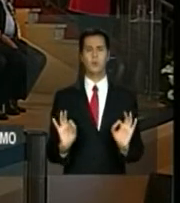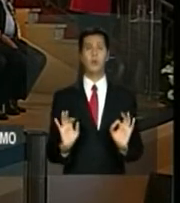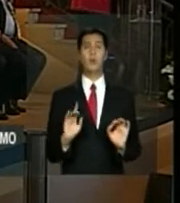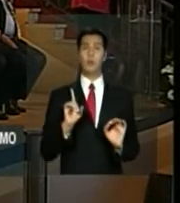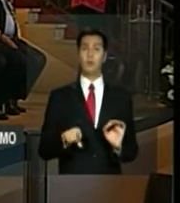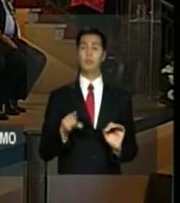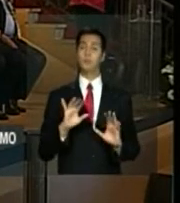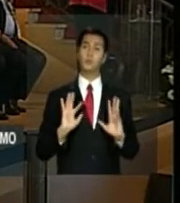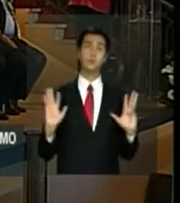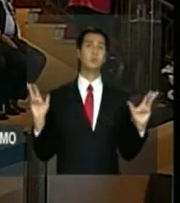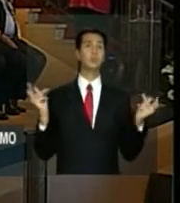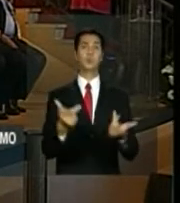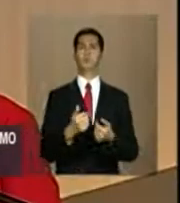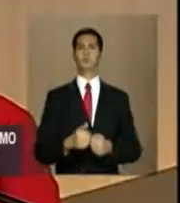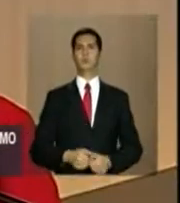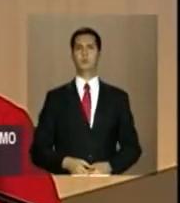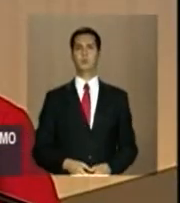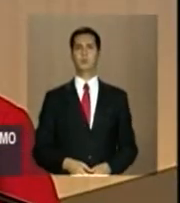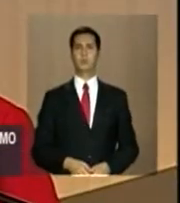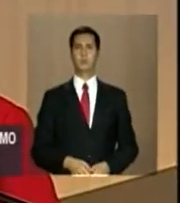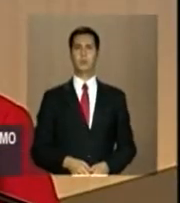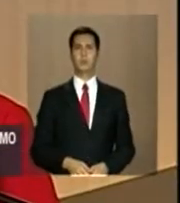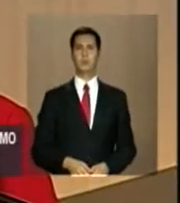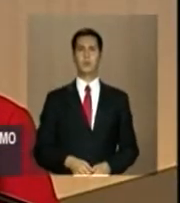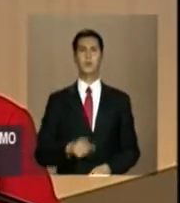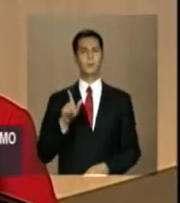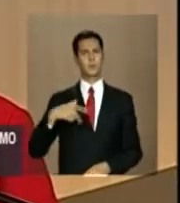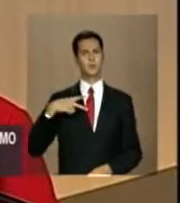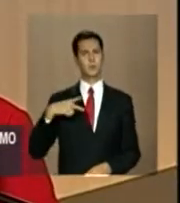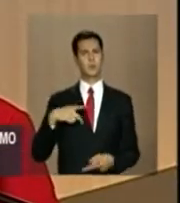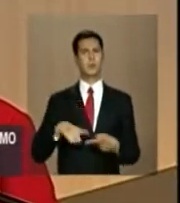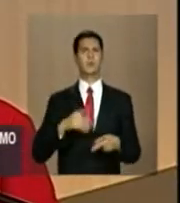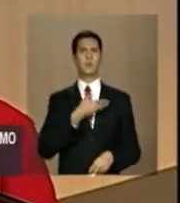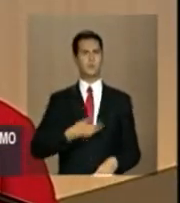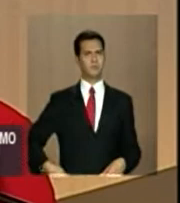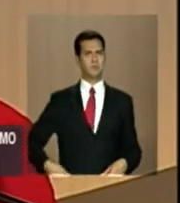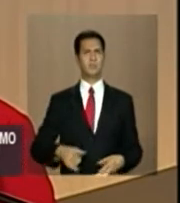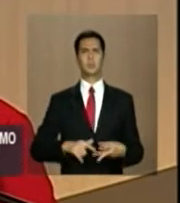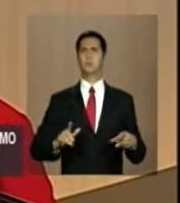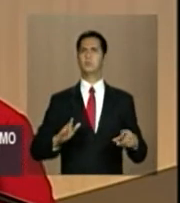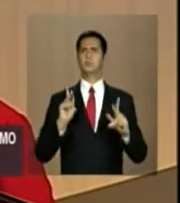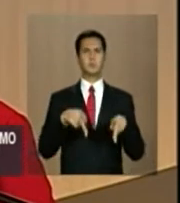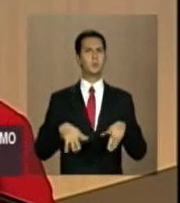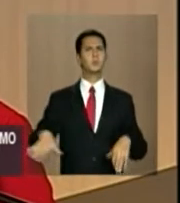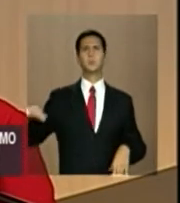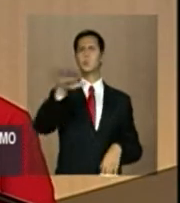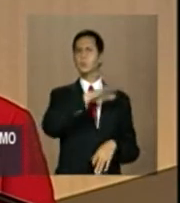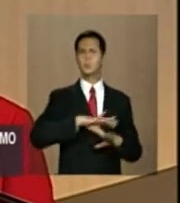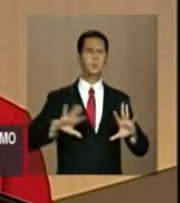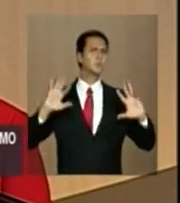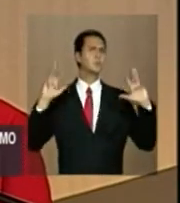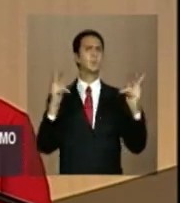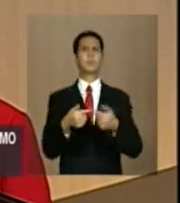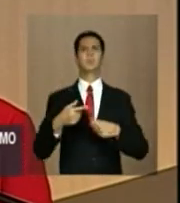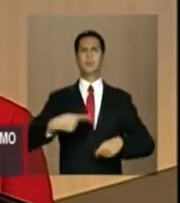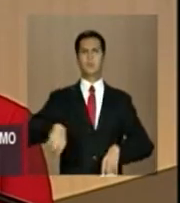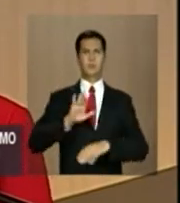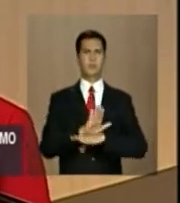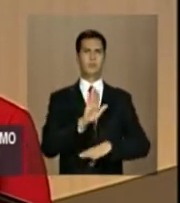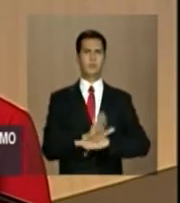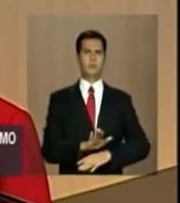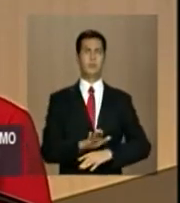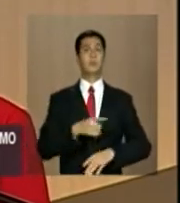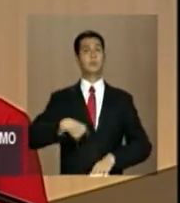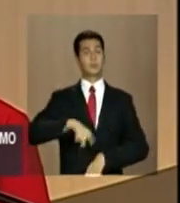nós, é do setor privado, é do setor público, é uma compreensão de que nós precisamos